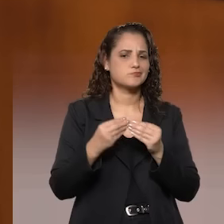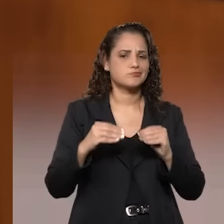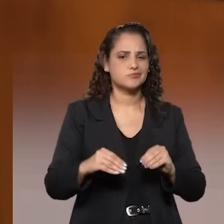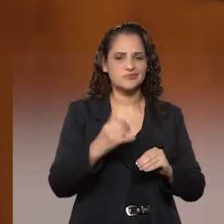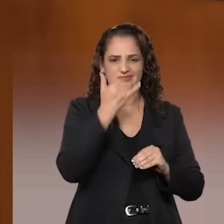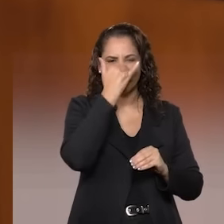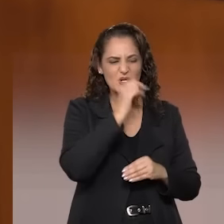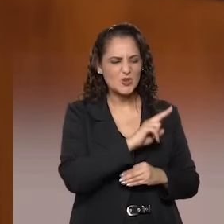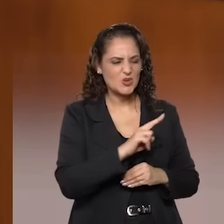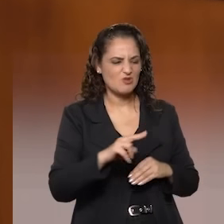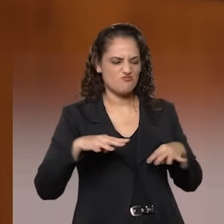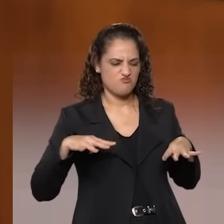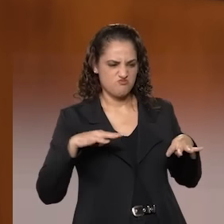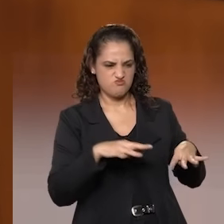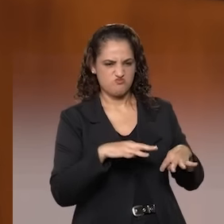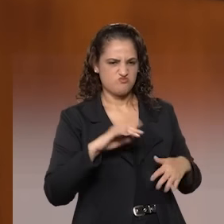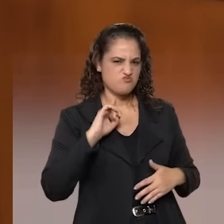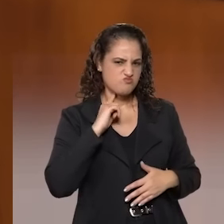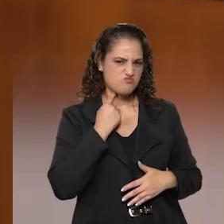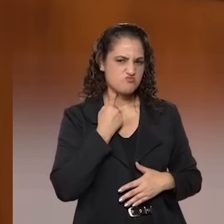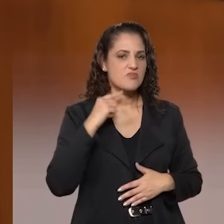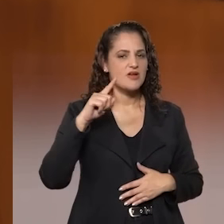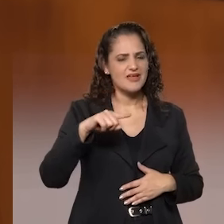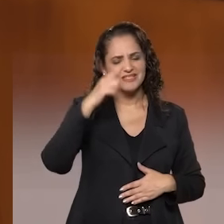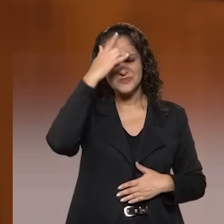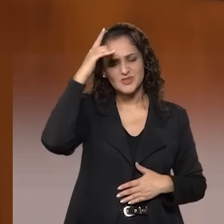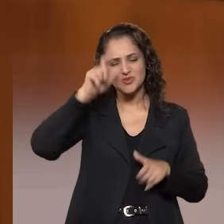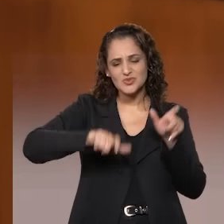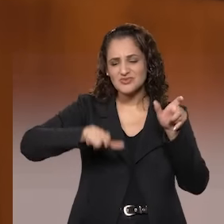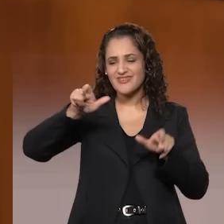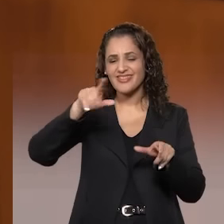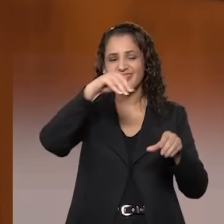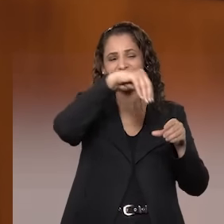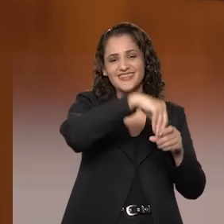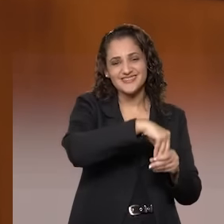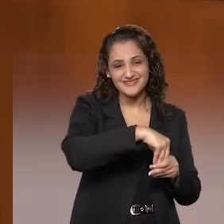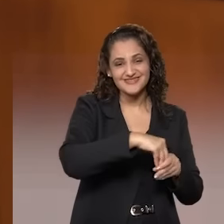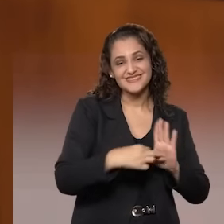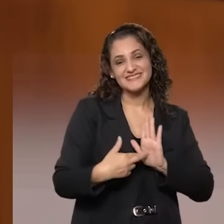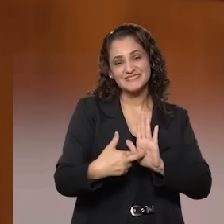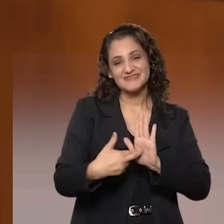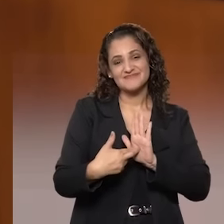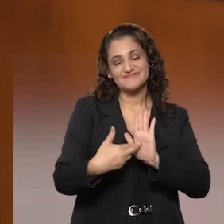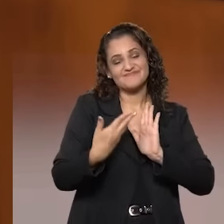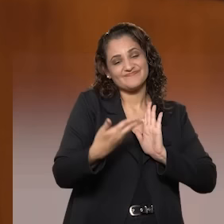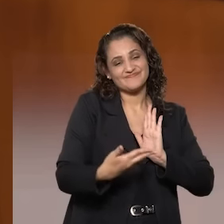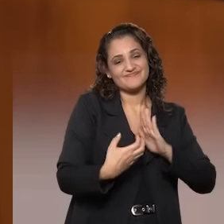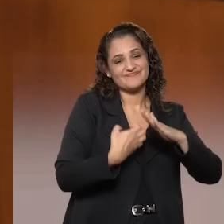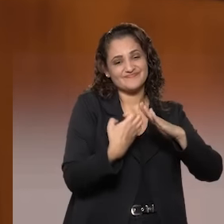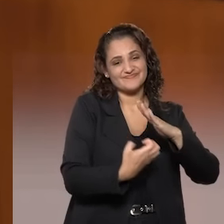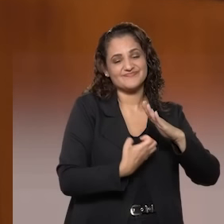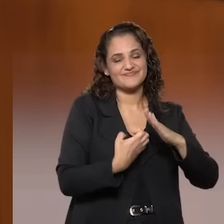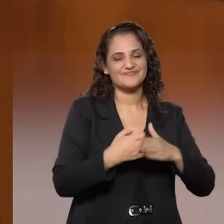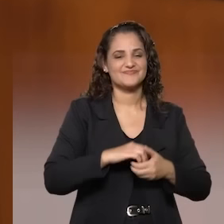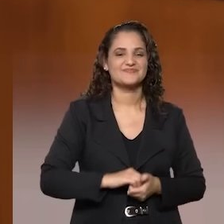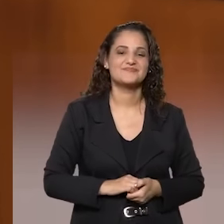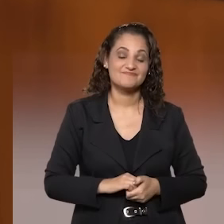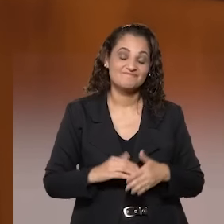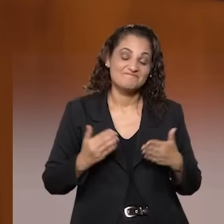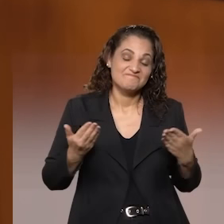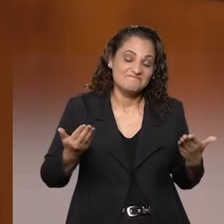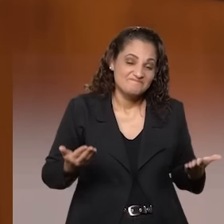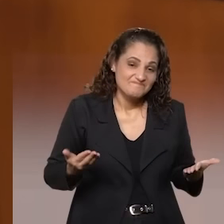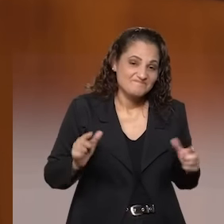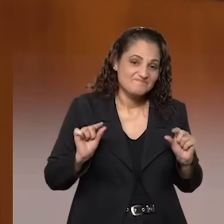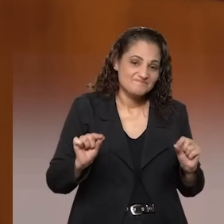que estão lá dentro representando essa organização Então o que vai aparecer é o nome da pessoa de jurídica